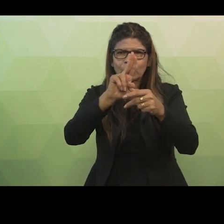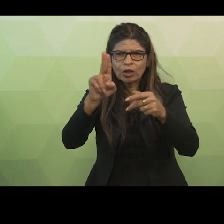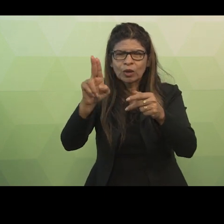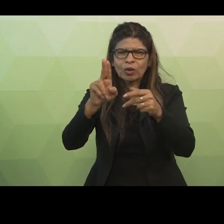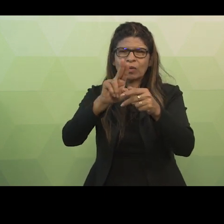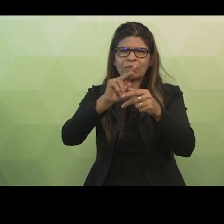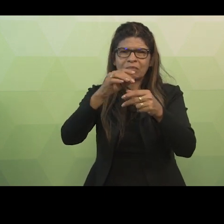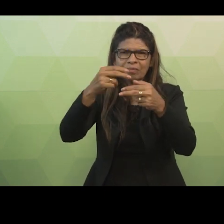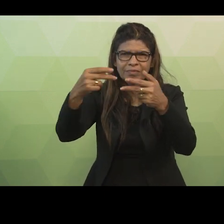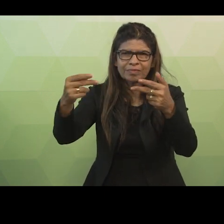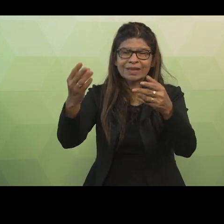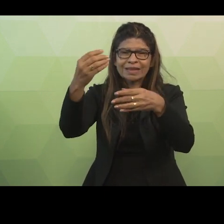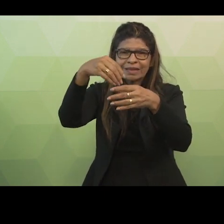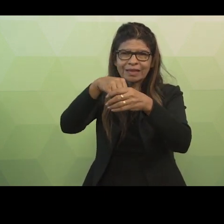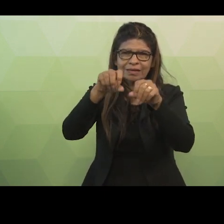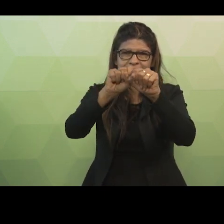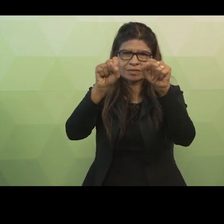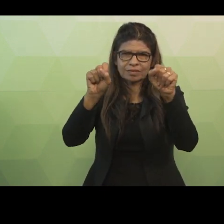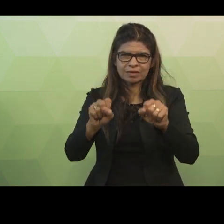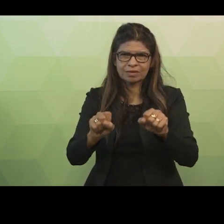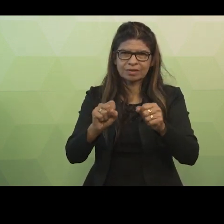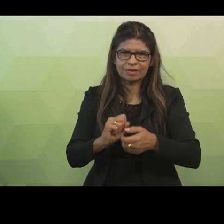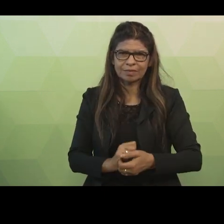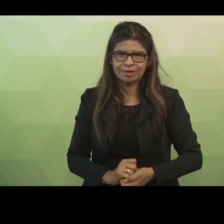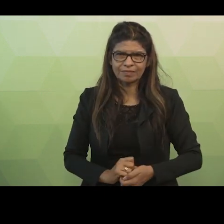então voltar ao exemplo.